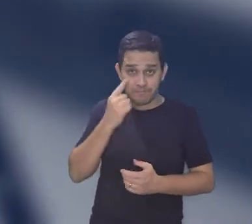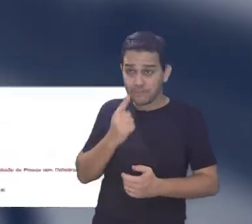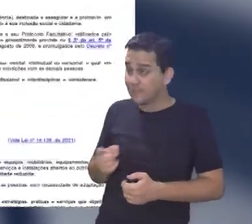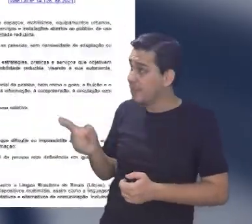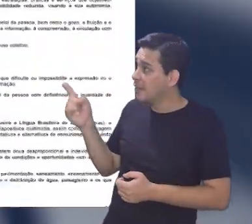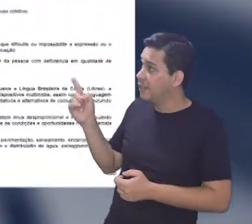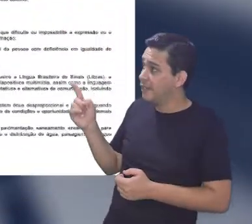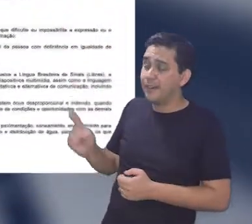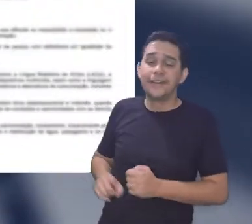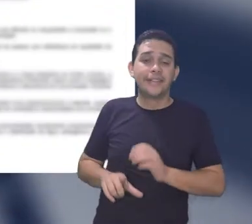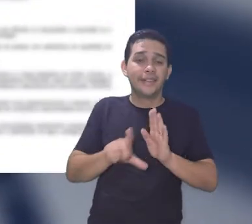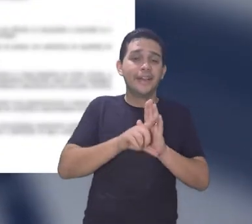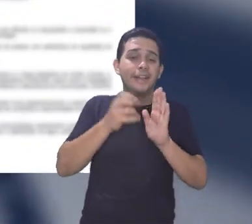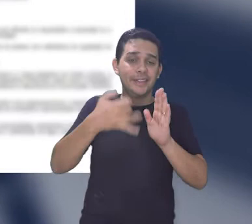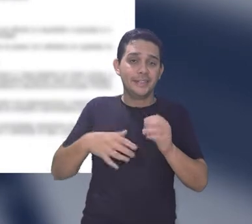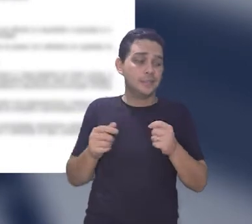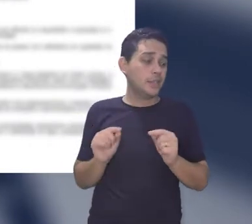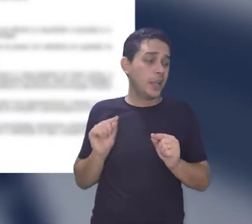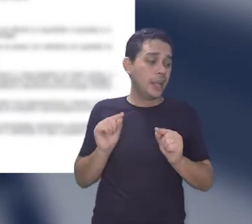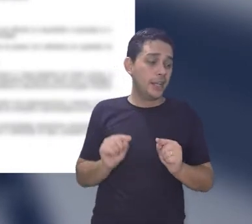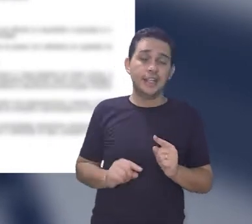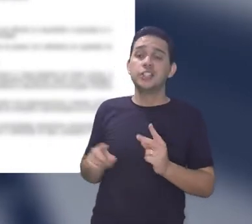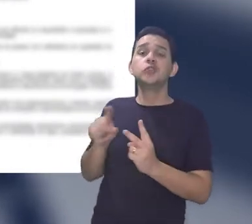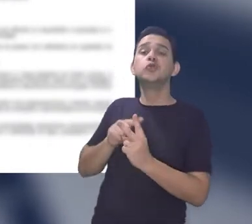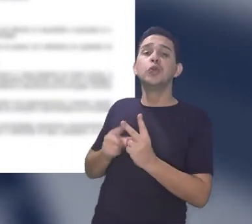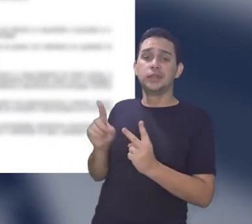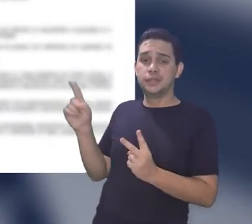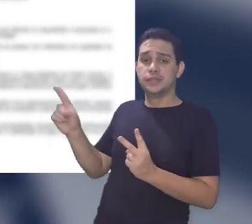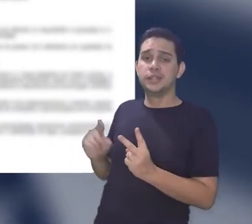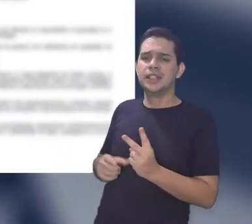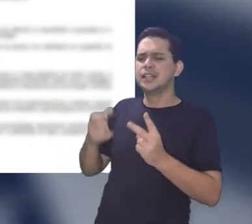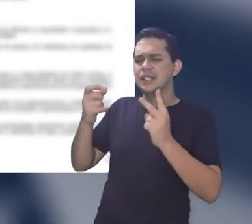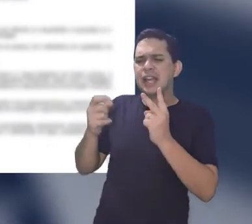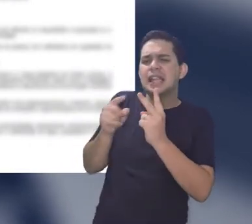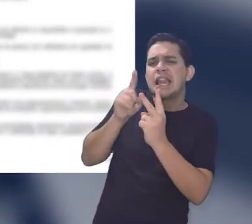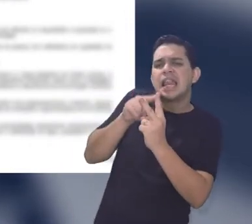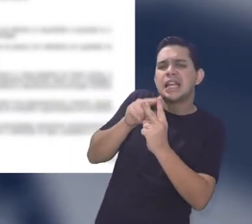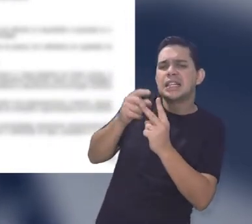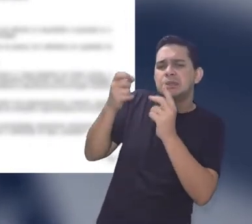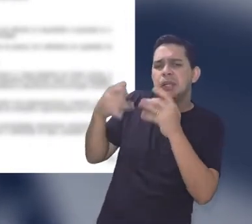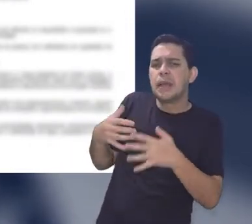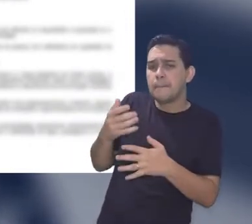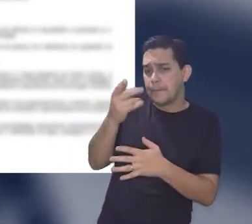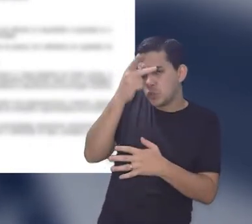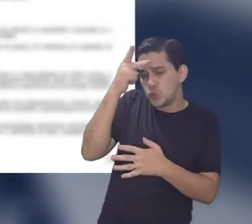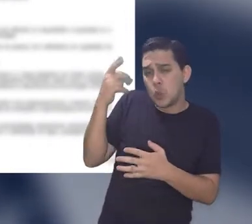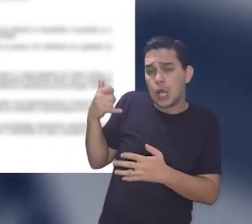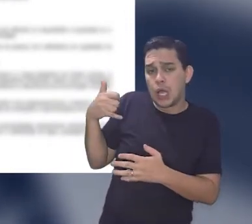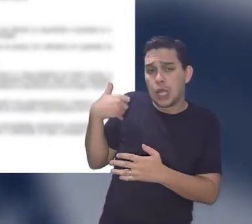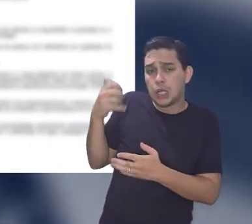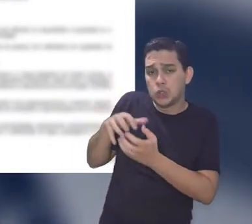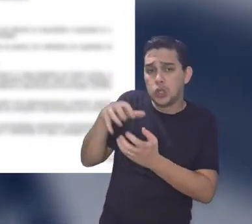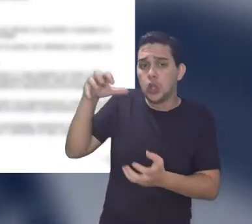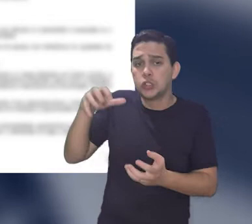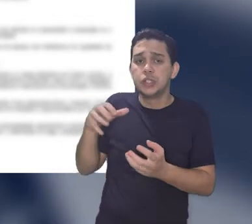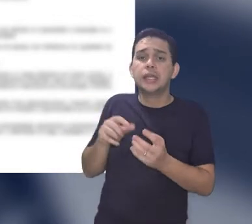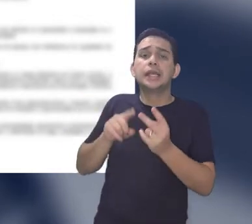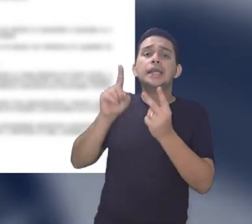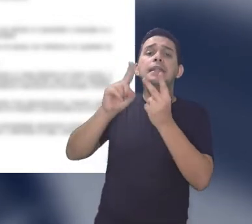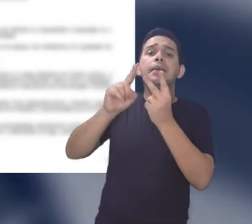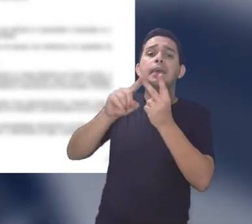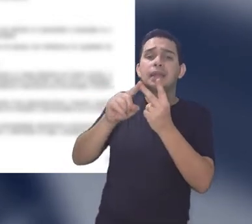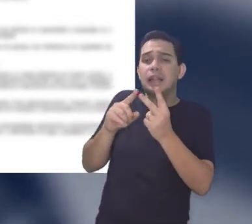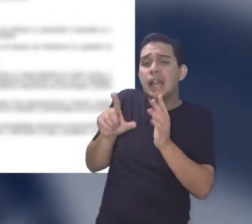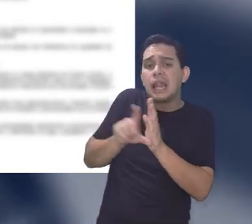ação civil pública, que tem o Estatuto do Idoso, tem a legislação que trata da pessoa com deficiência, que é a Lei Brasileira de Inclusão da Pessoa